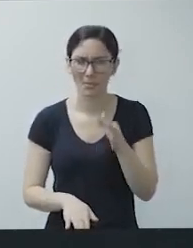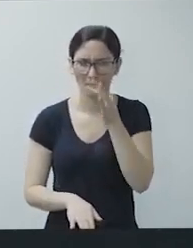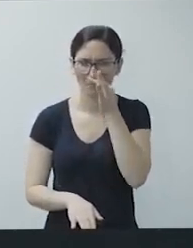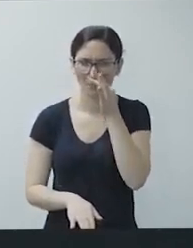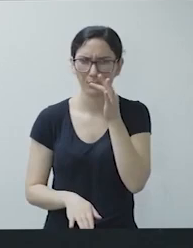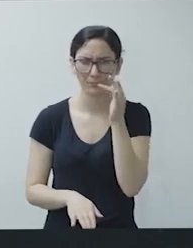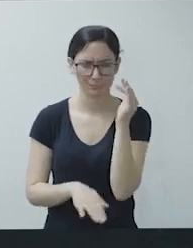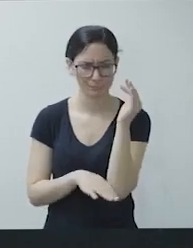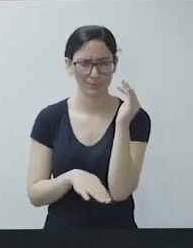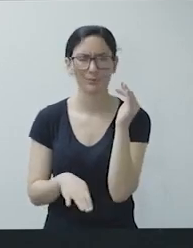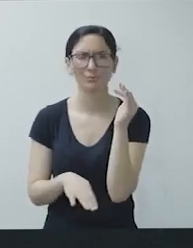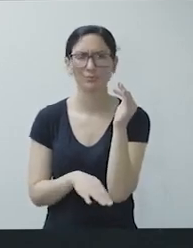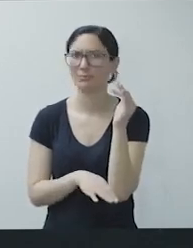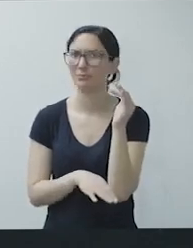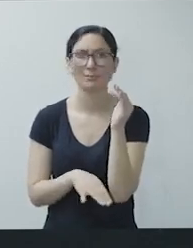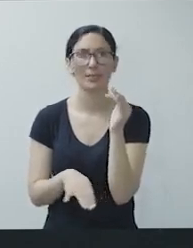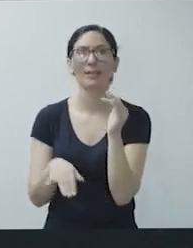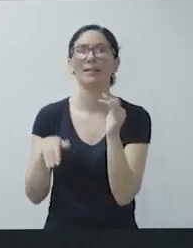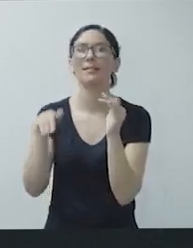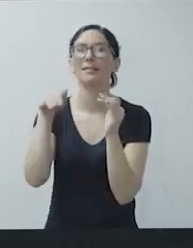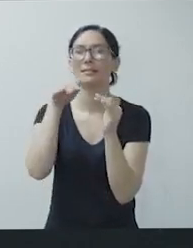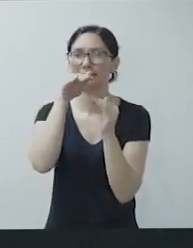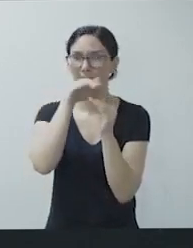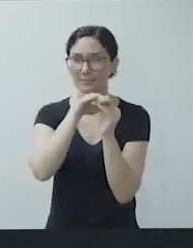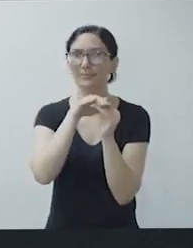Não! Ela pousou em